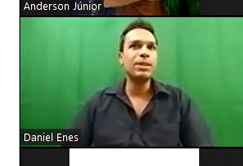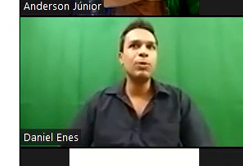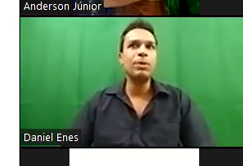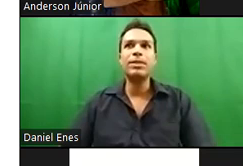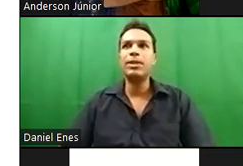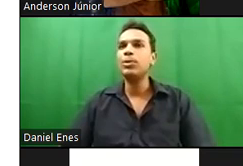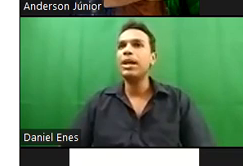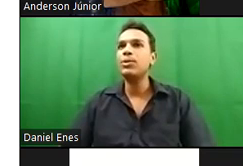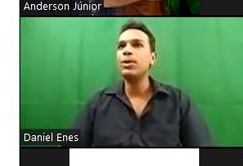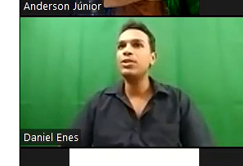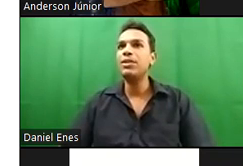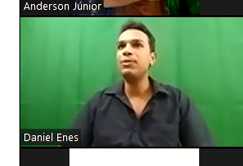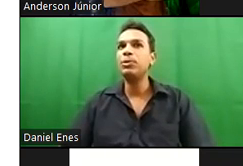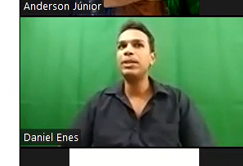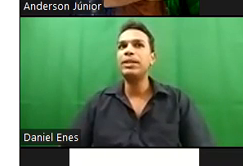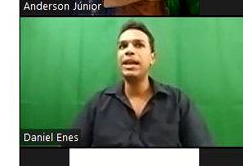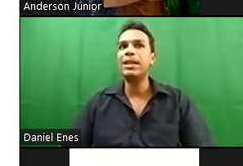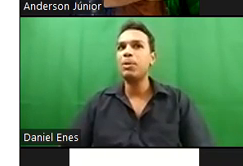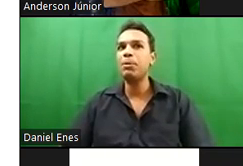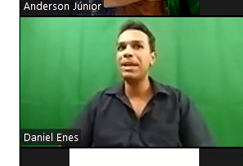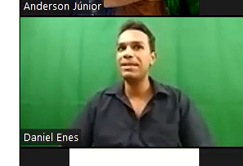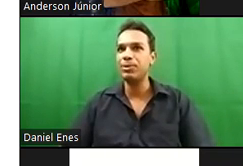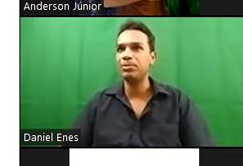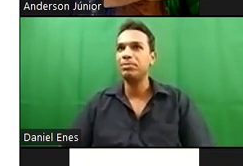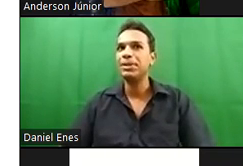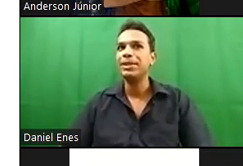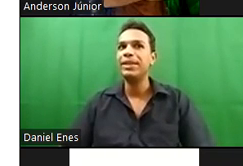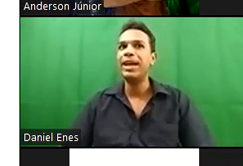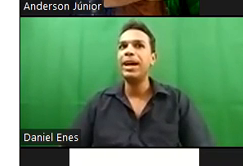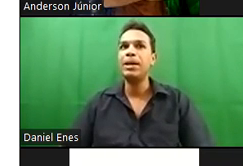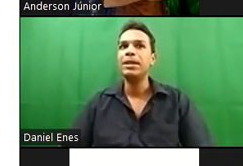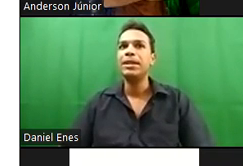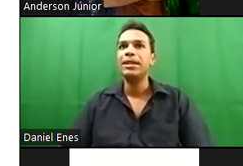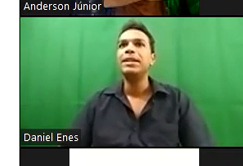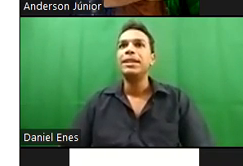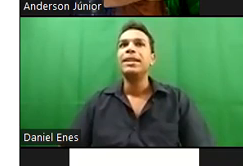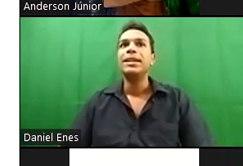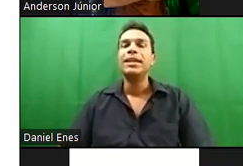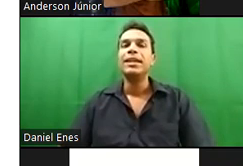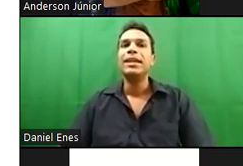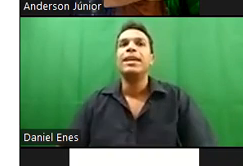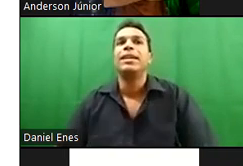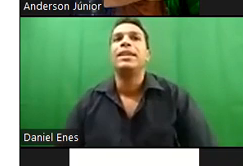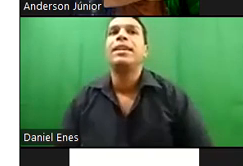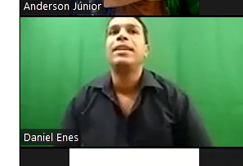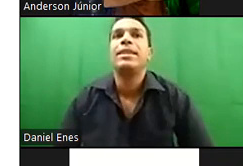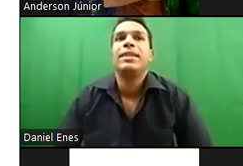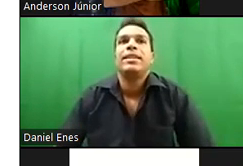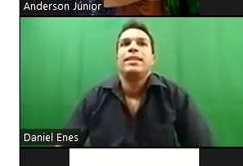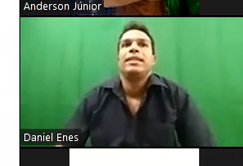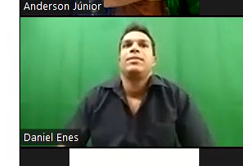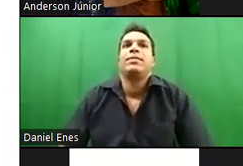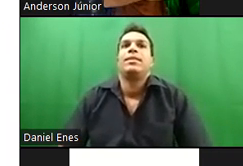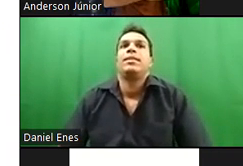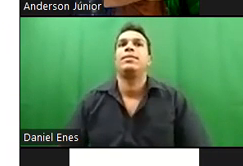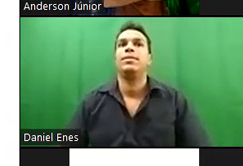Pedro está comentando. No caso, o Rogério falou que era só para o Brasil. Isso. Né? Porque teve um cara que trabalhou comigo